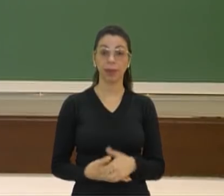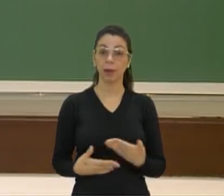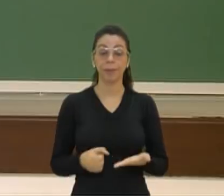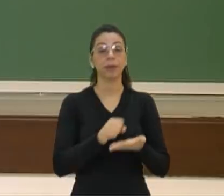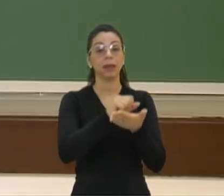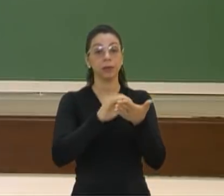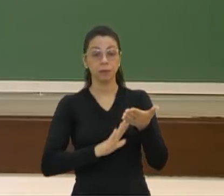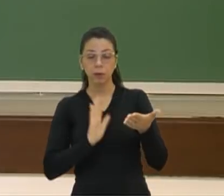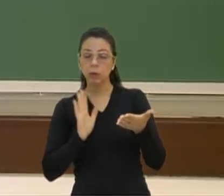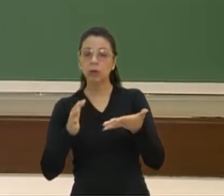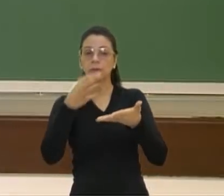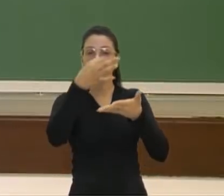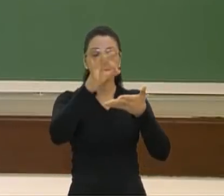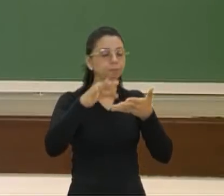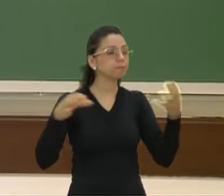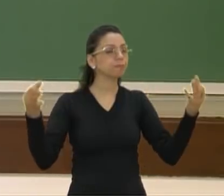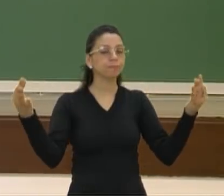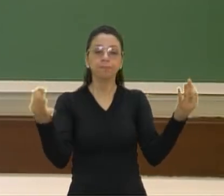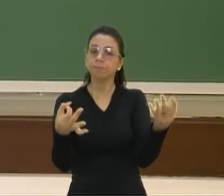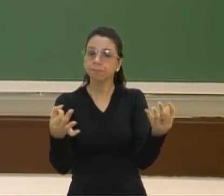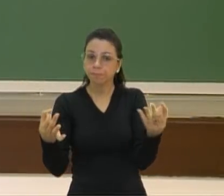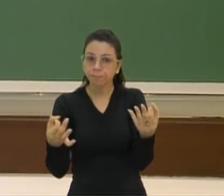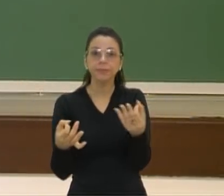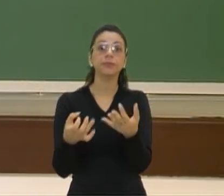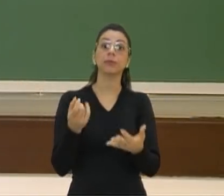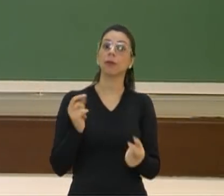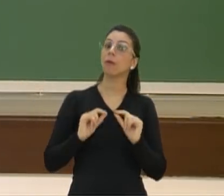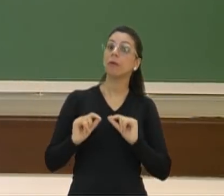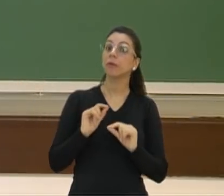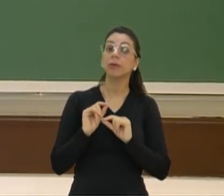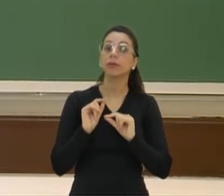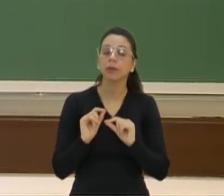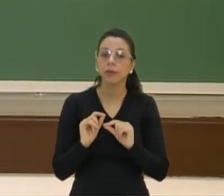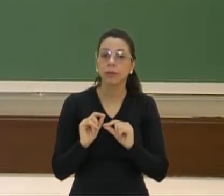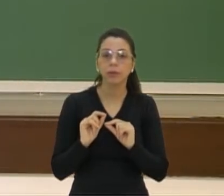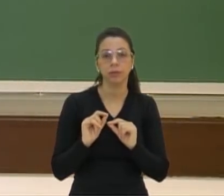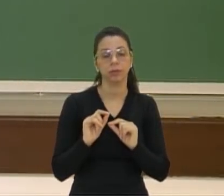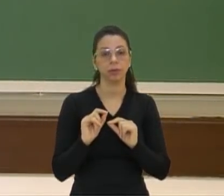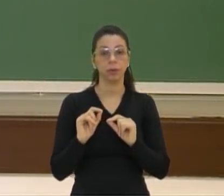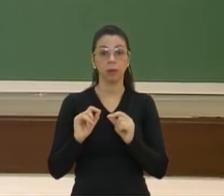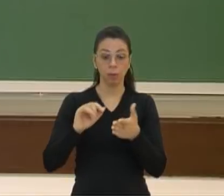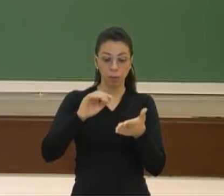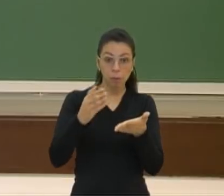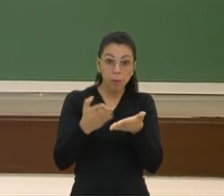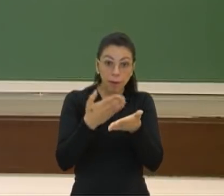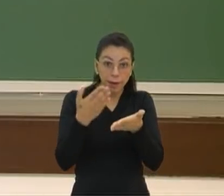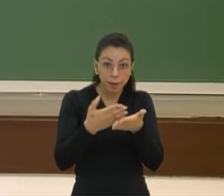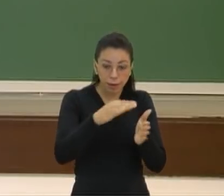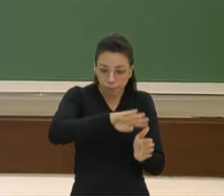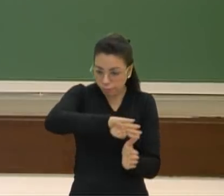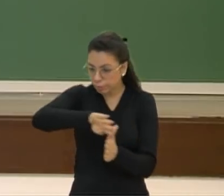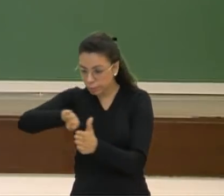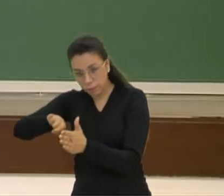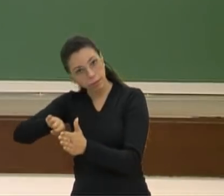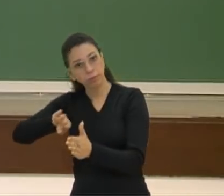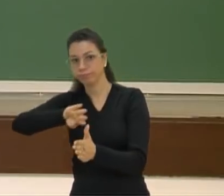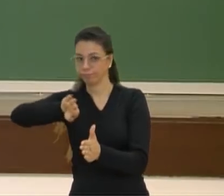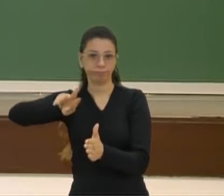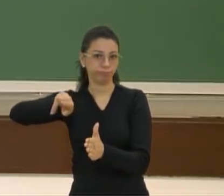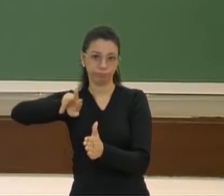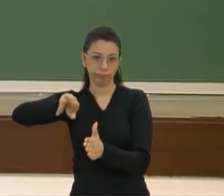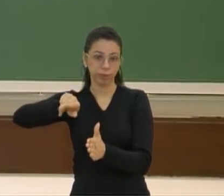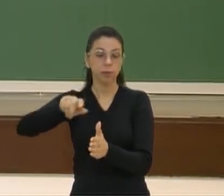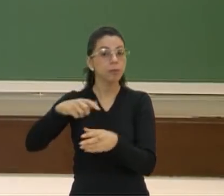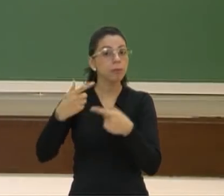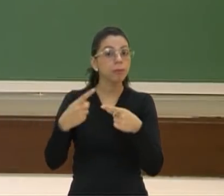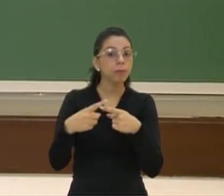Atividade corrigida, ótimo! Sabe o que você vai fazer hoje? Não vai deixar o caderno de lado, como eu falo todas as vezes. Como a gente